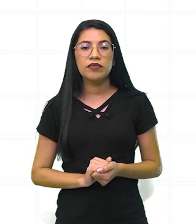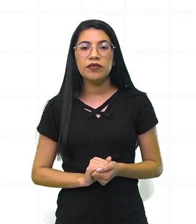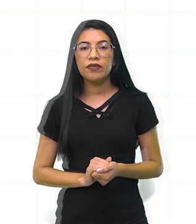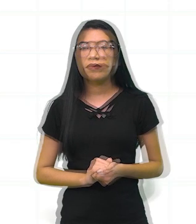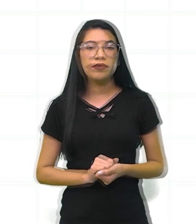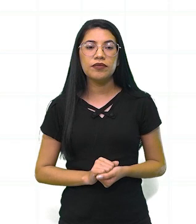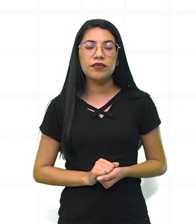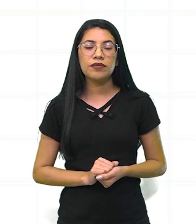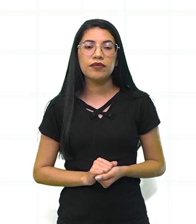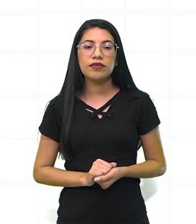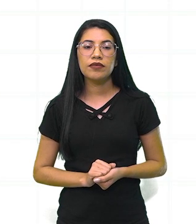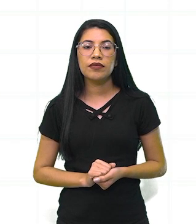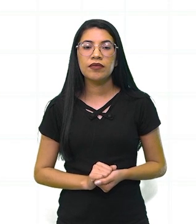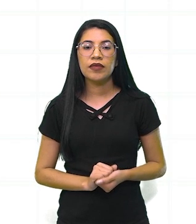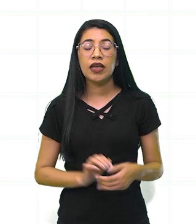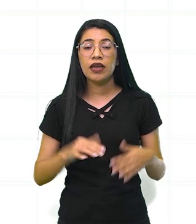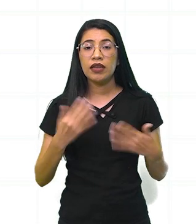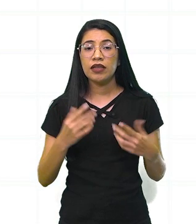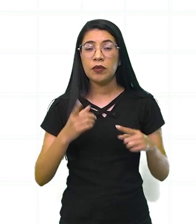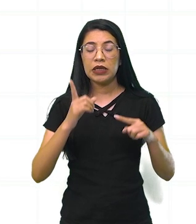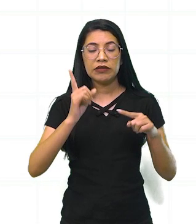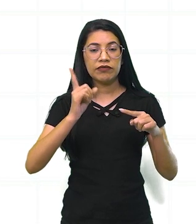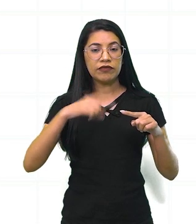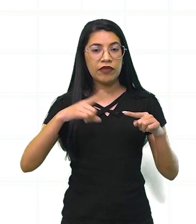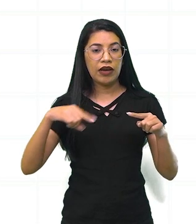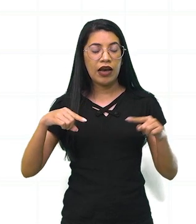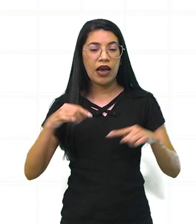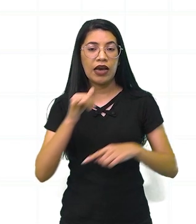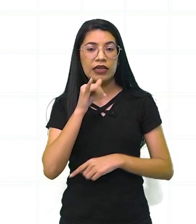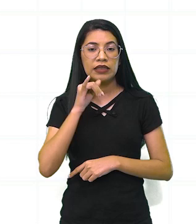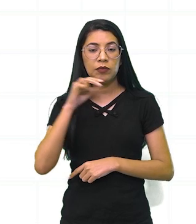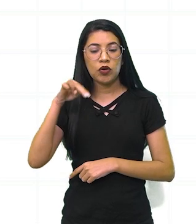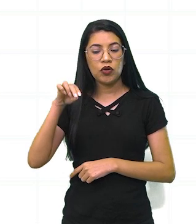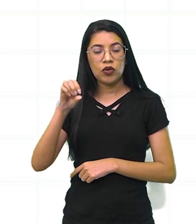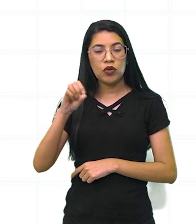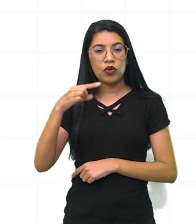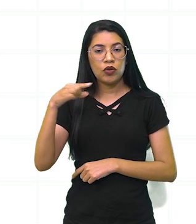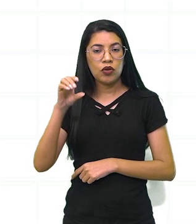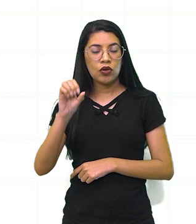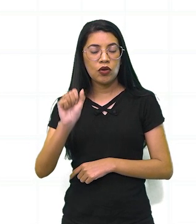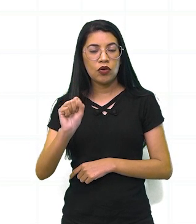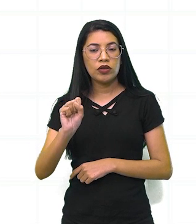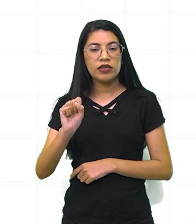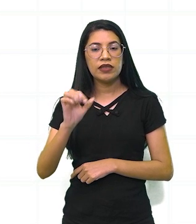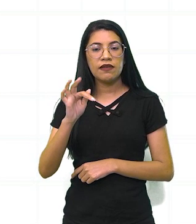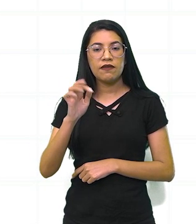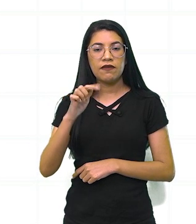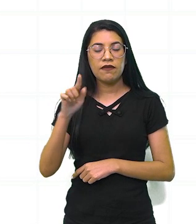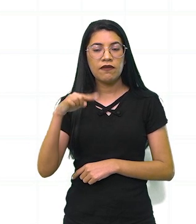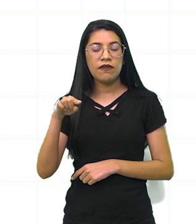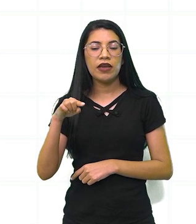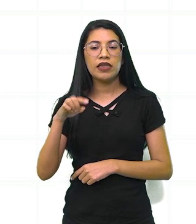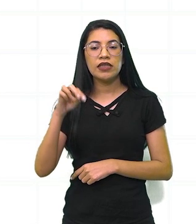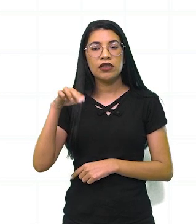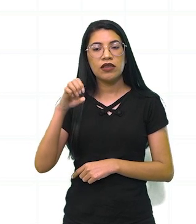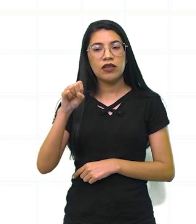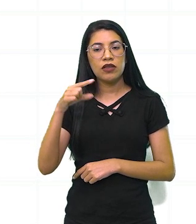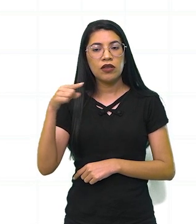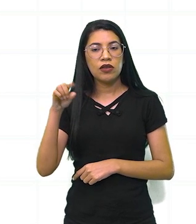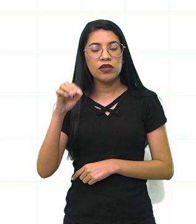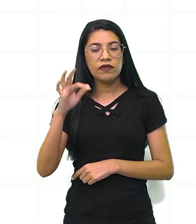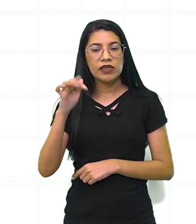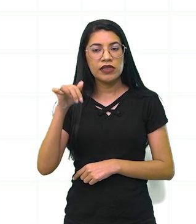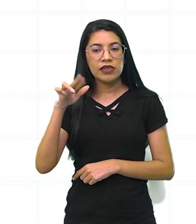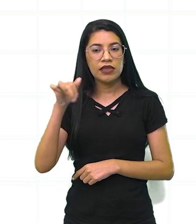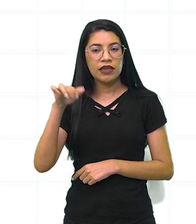continuar dessa forma as variantes nós fez e nós fizemos representam em relação ao seu potencial